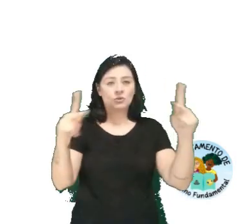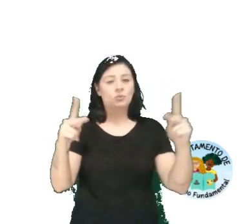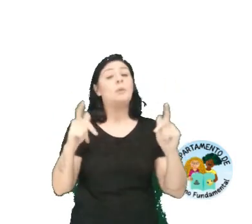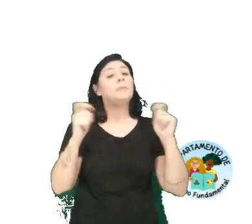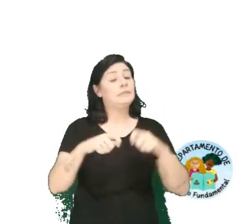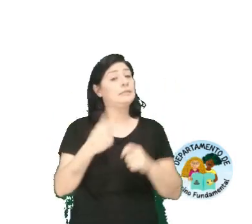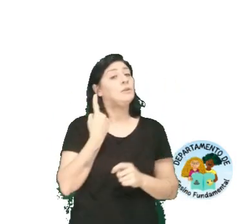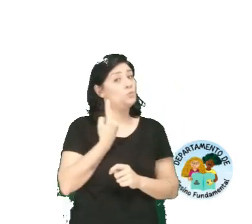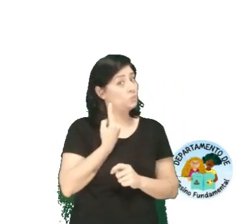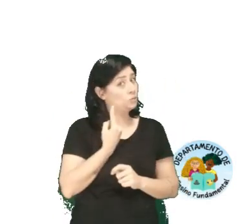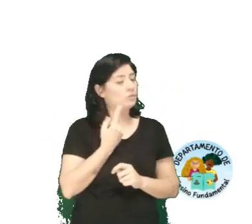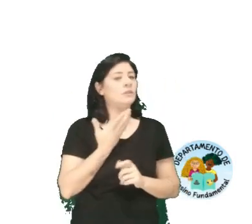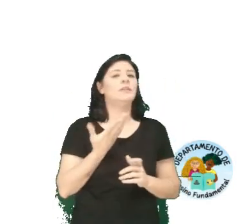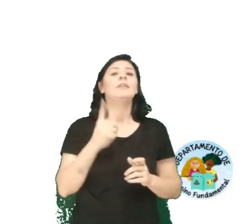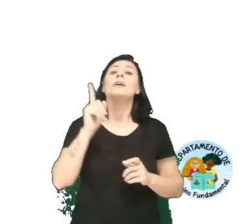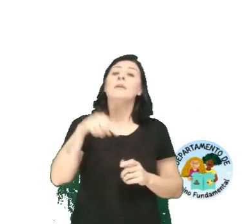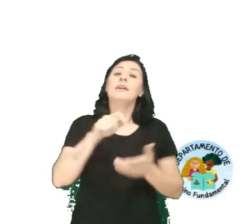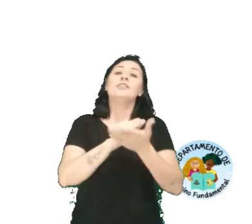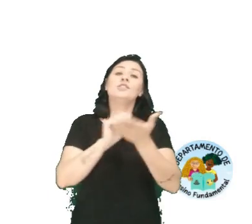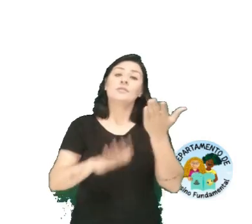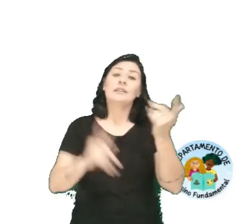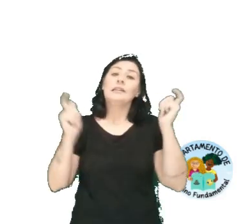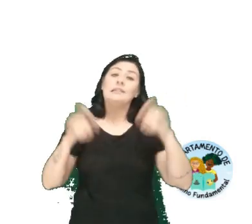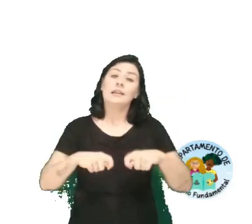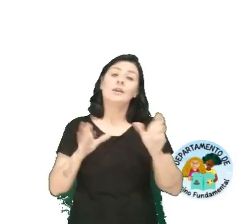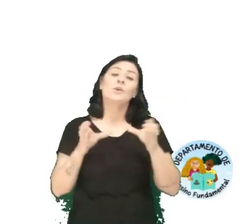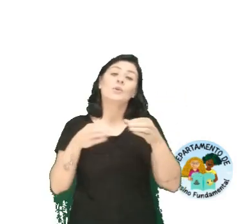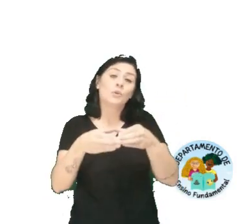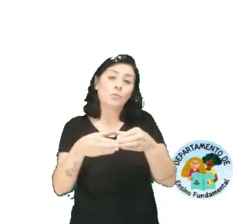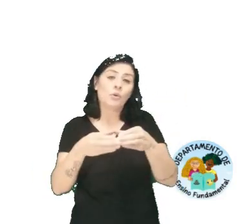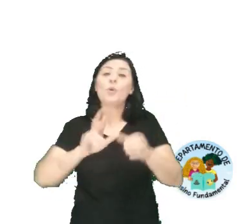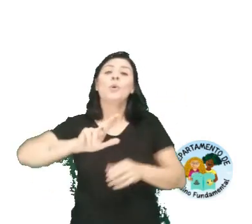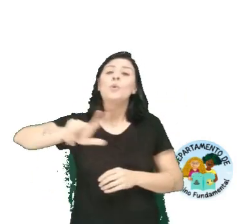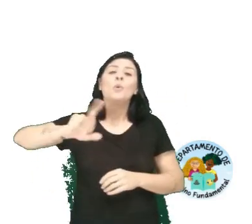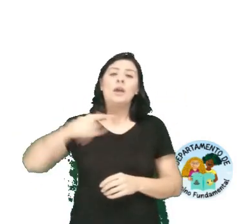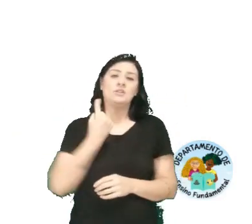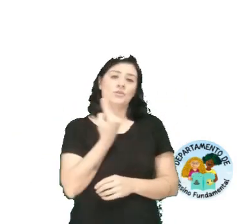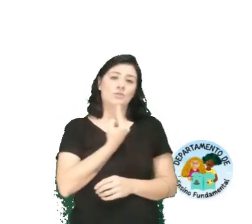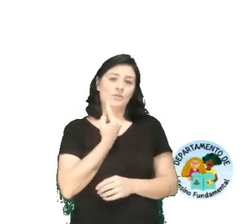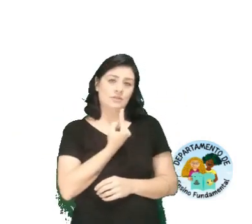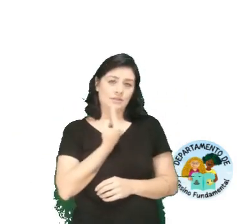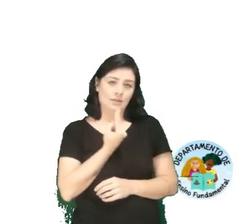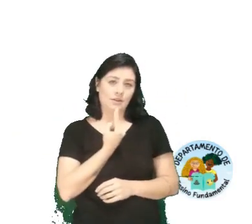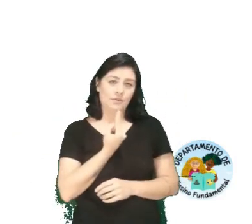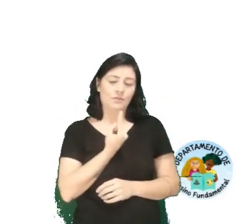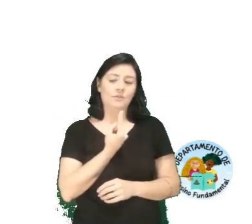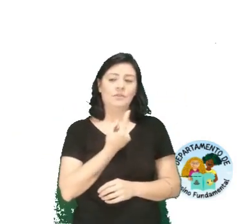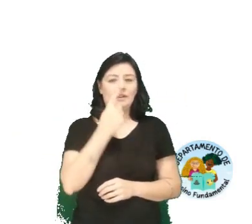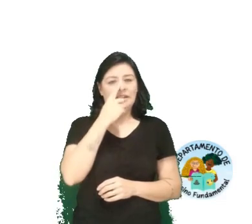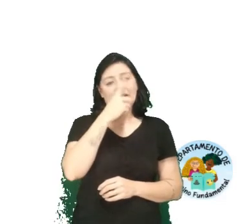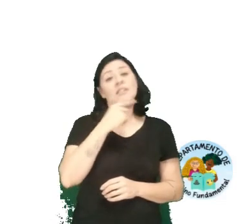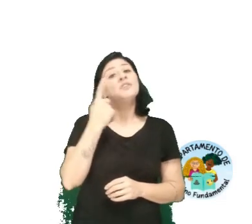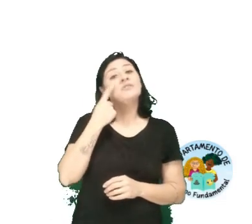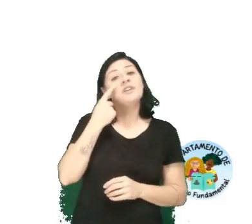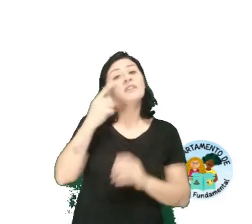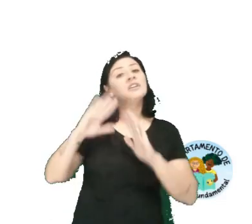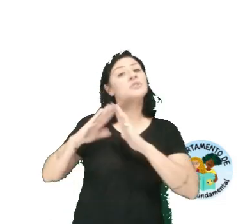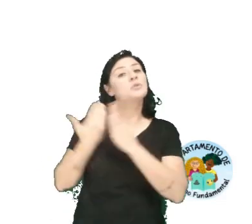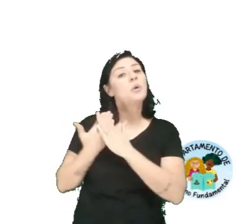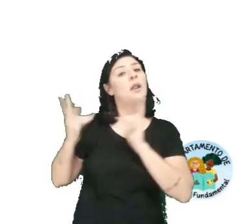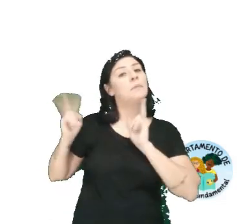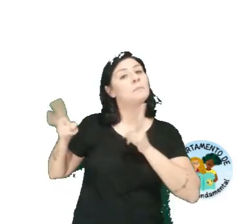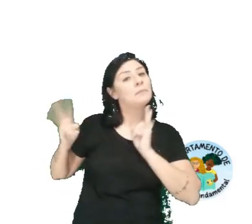Né? E essa atividade vocês vão poder fazer em grupos, né? Então, não vai ser uma atividade individual. Então, tem lá os colegas lá da minha escola que estão